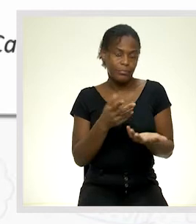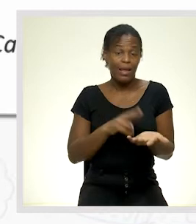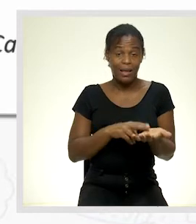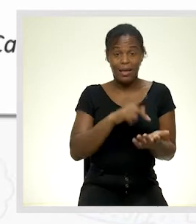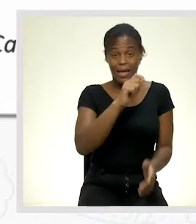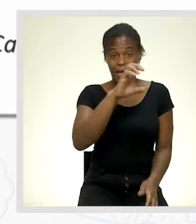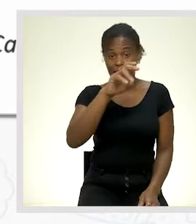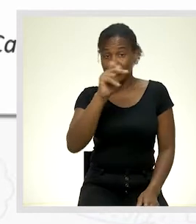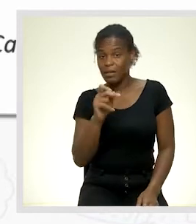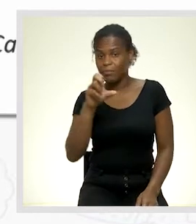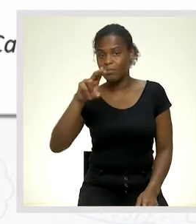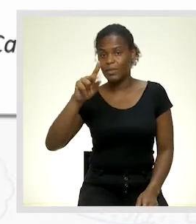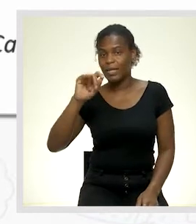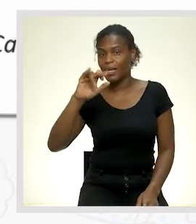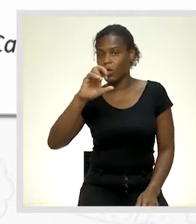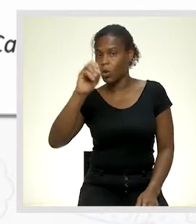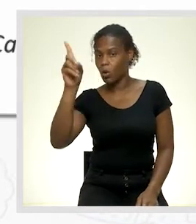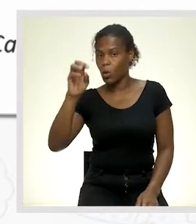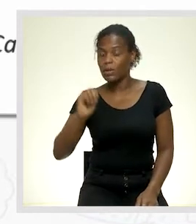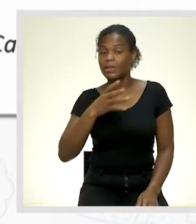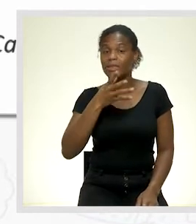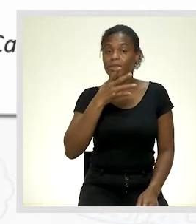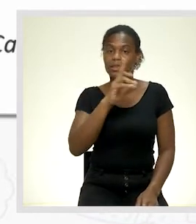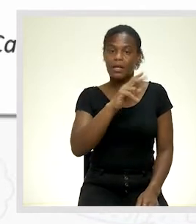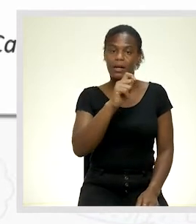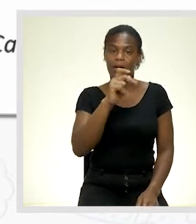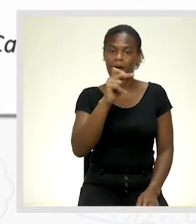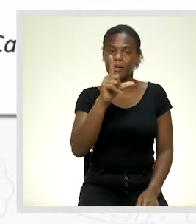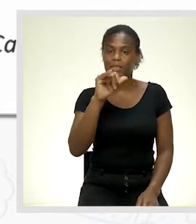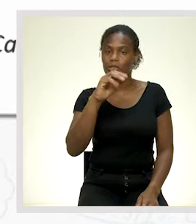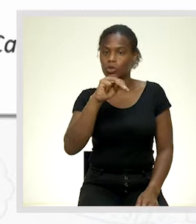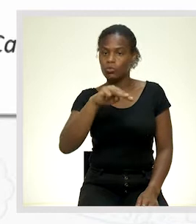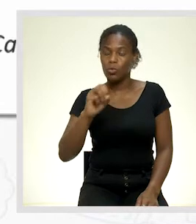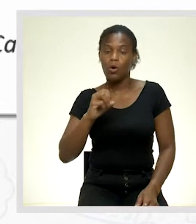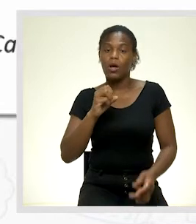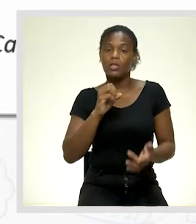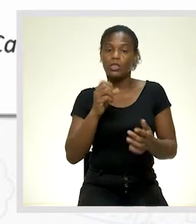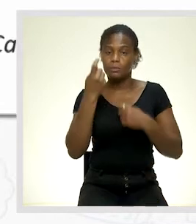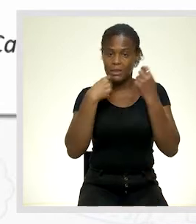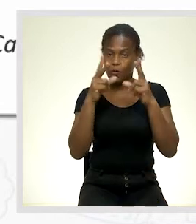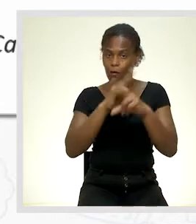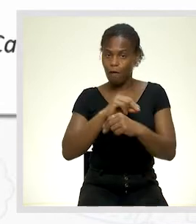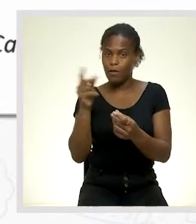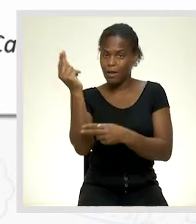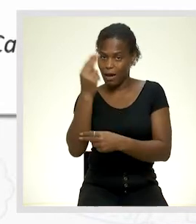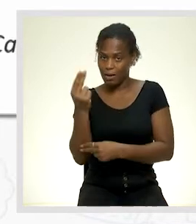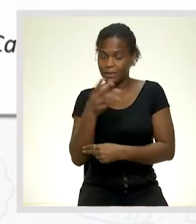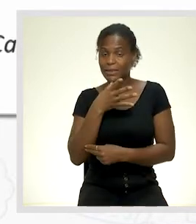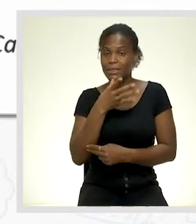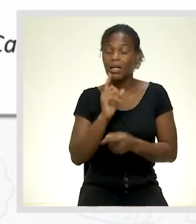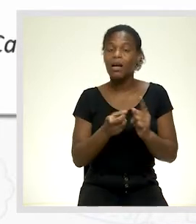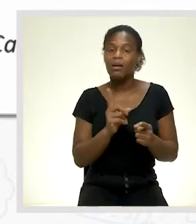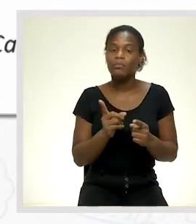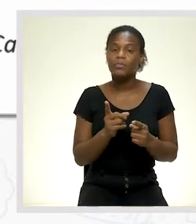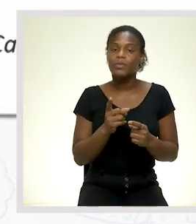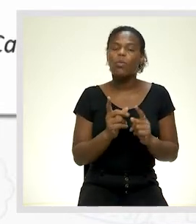Queiroz, no texto intitulado O Realismo como Nova Expressão de Arte, define assim: Que